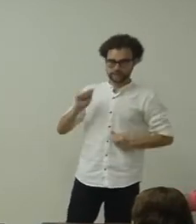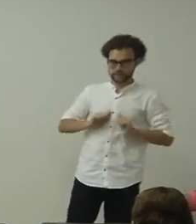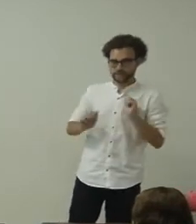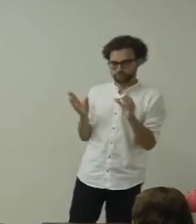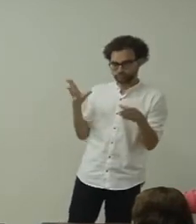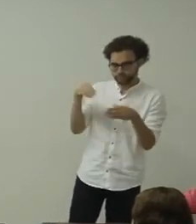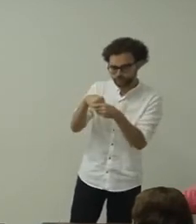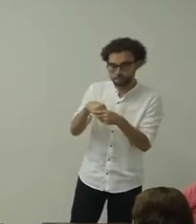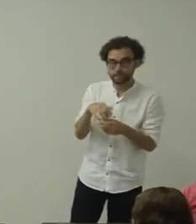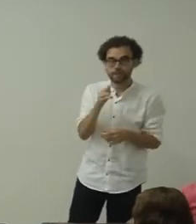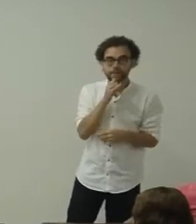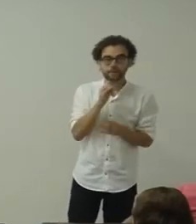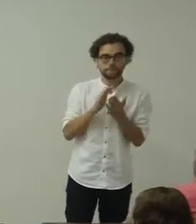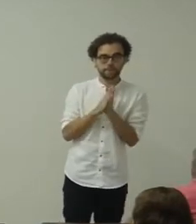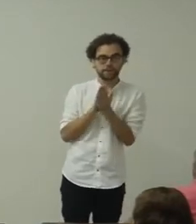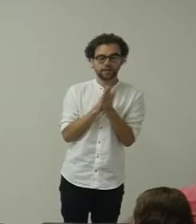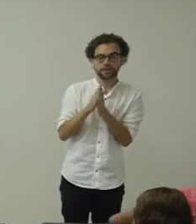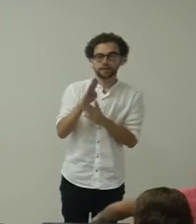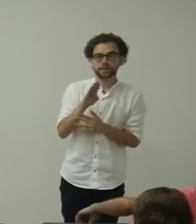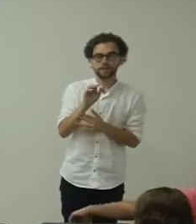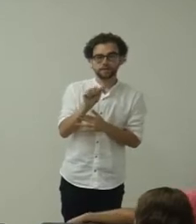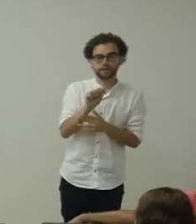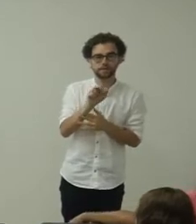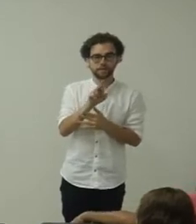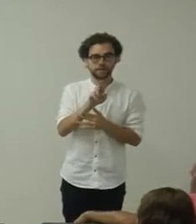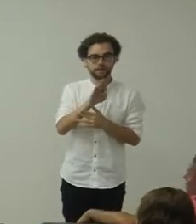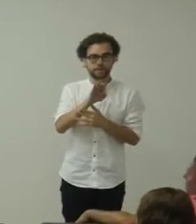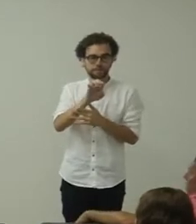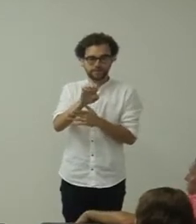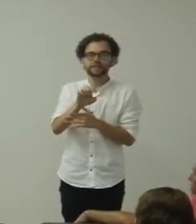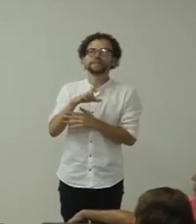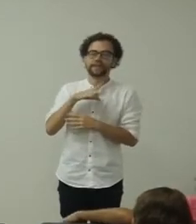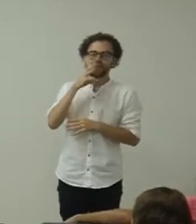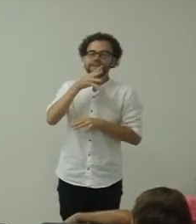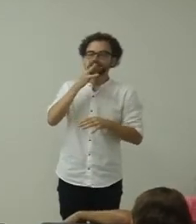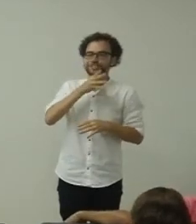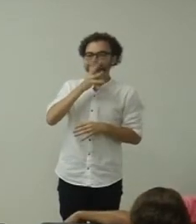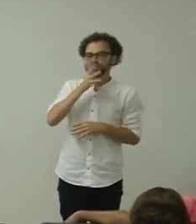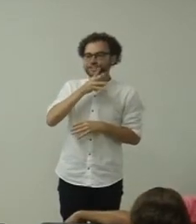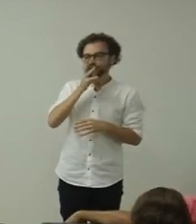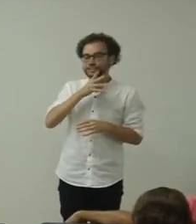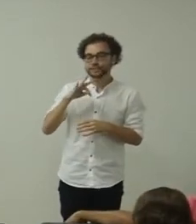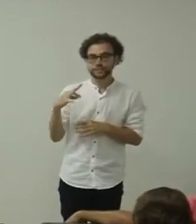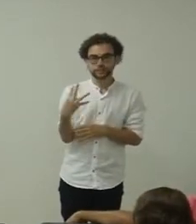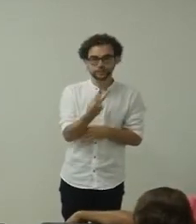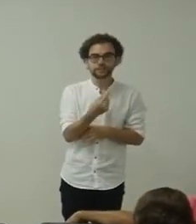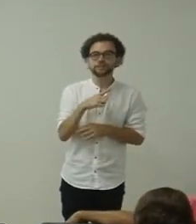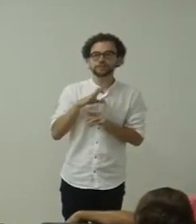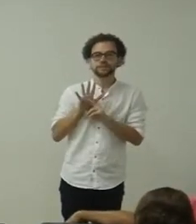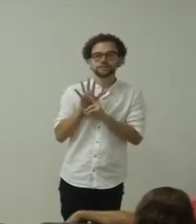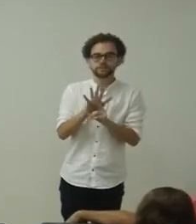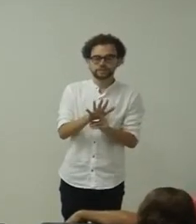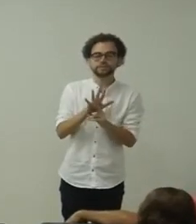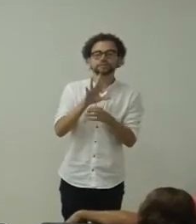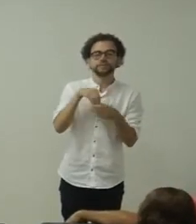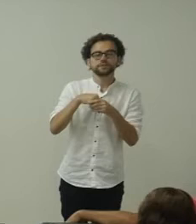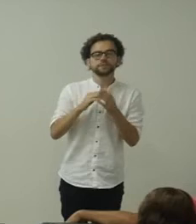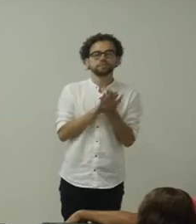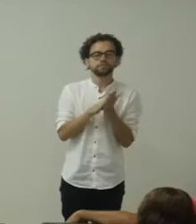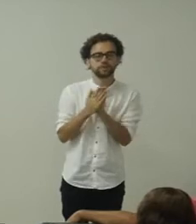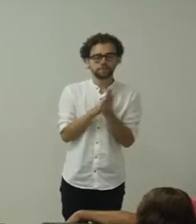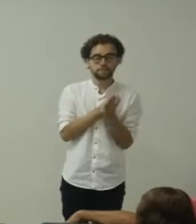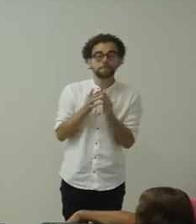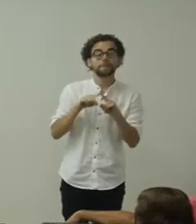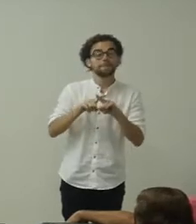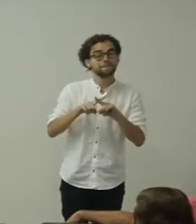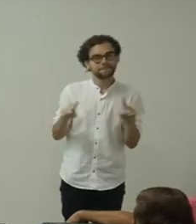Minimamente, uma Barbie, todas as críticas ao mundo Barbie, né, a representatividade dessa boneca,